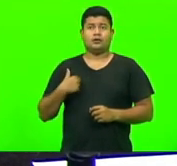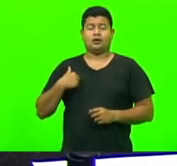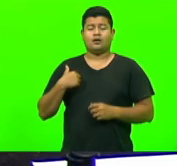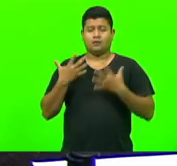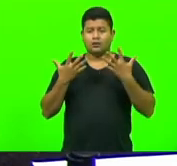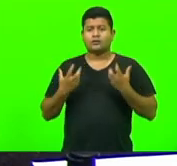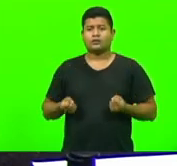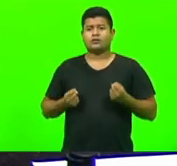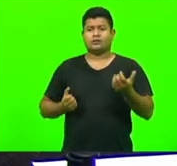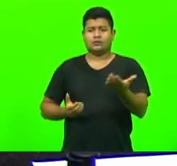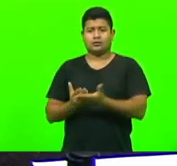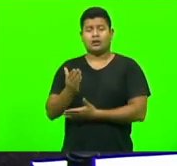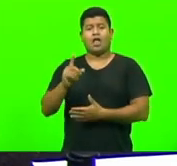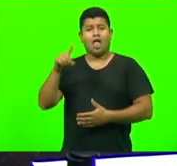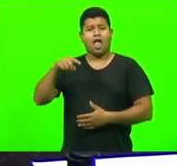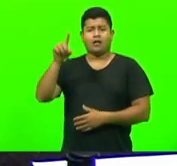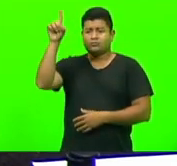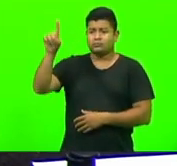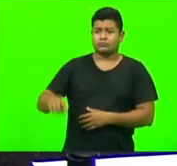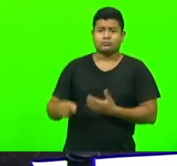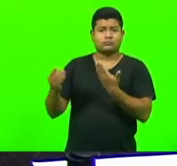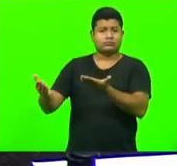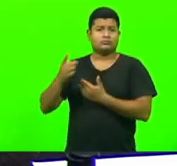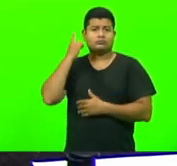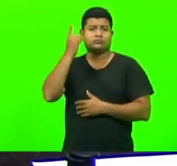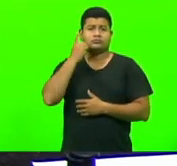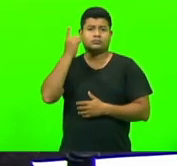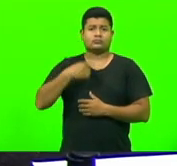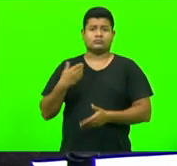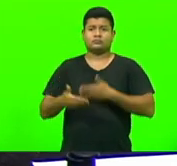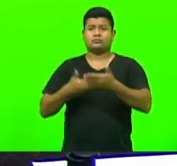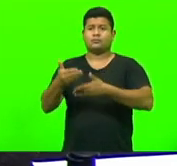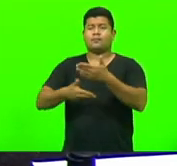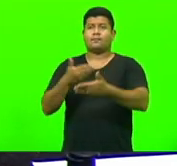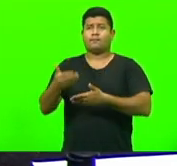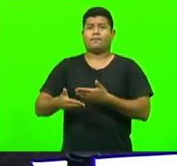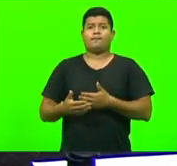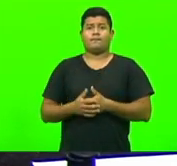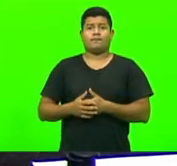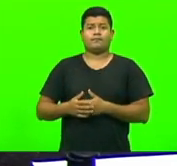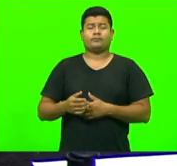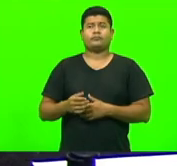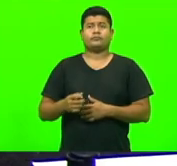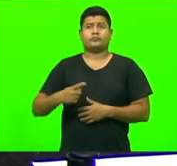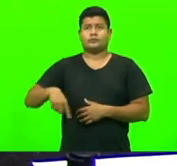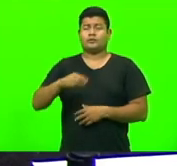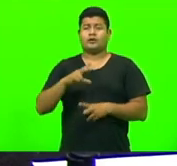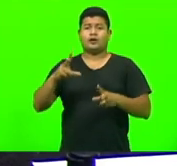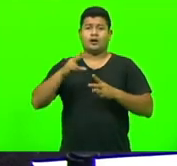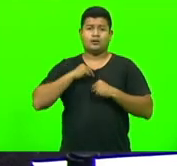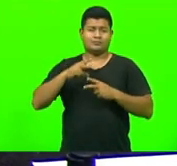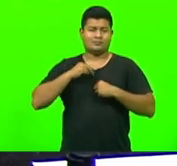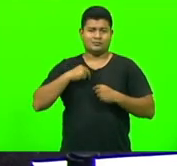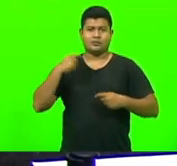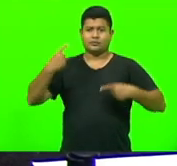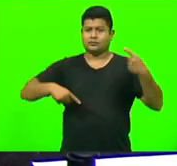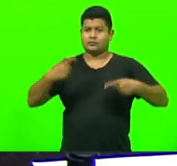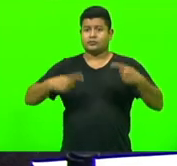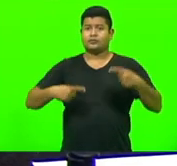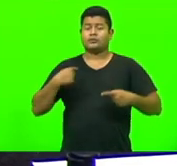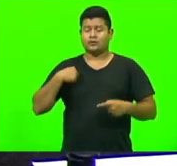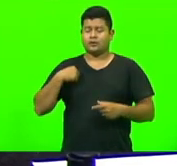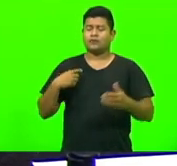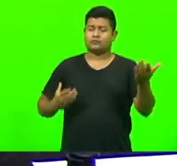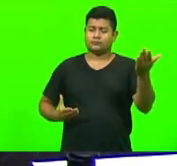porque é um direito do deputado tramitar, e no mérito a gente vai estar discutindo aqui e também vai ter meu voto favorável.